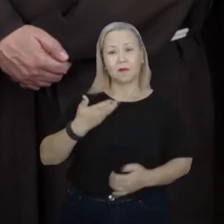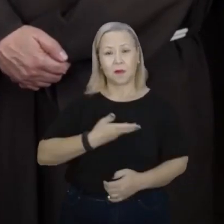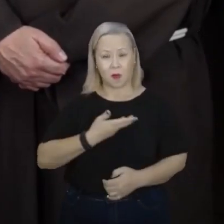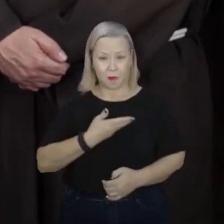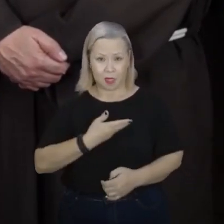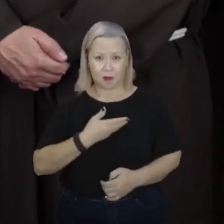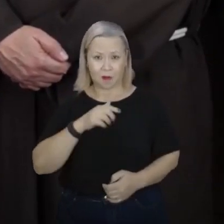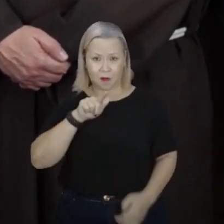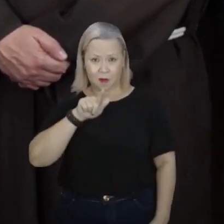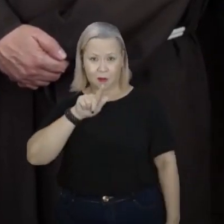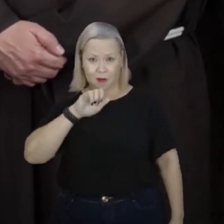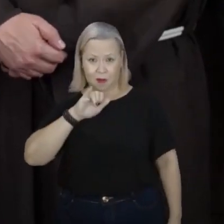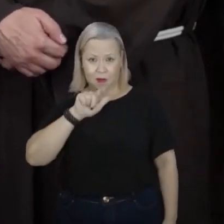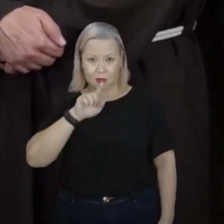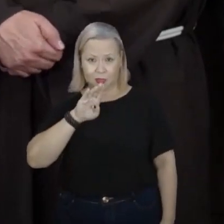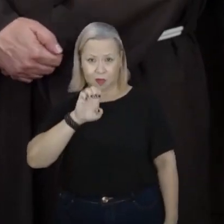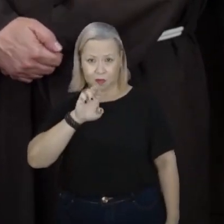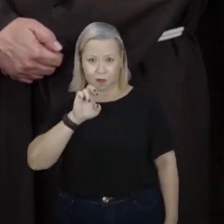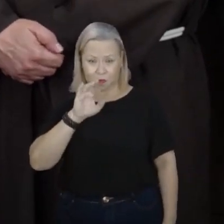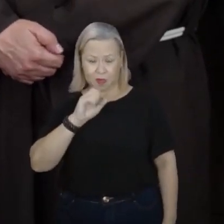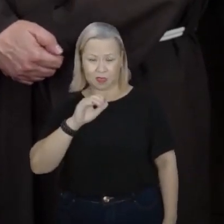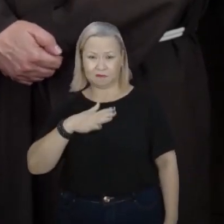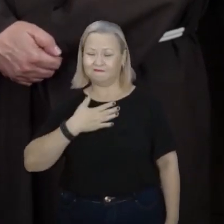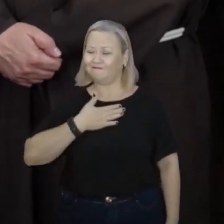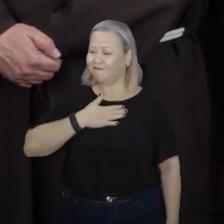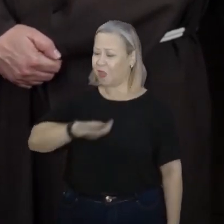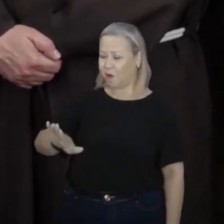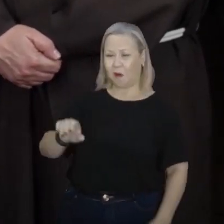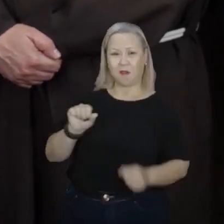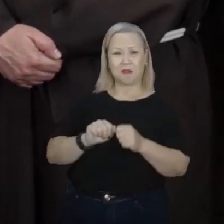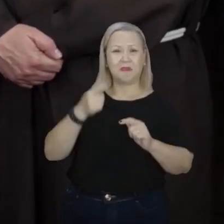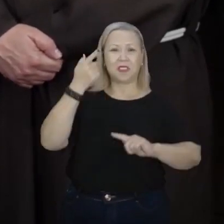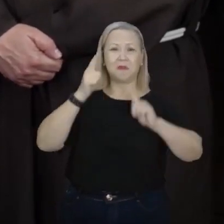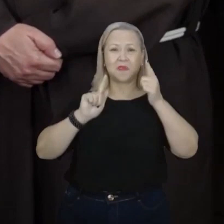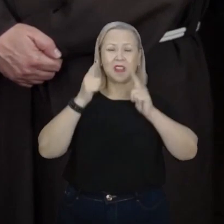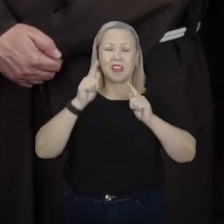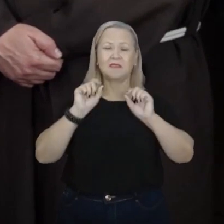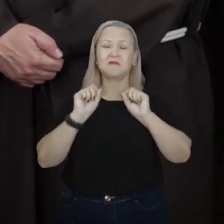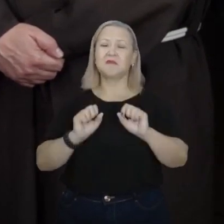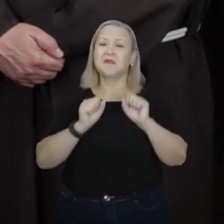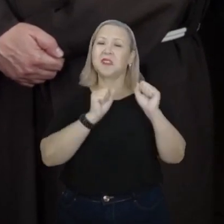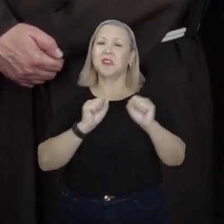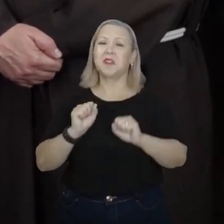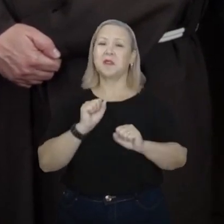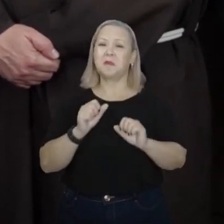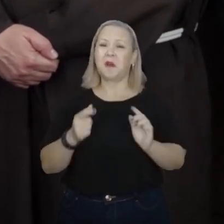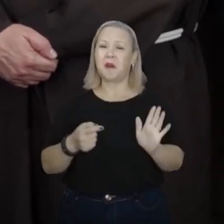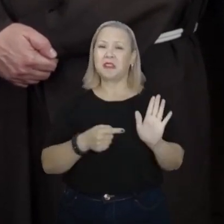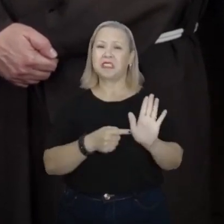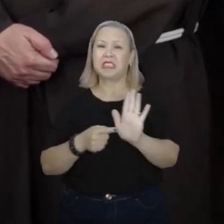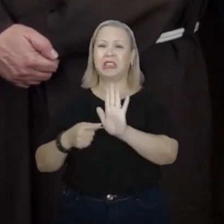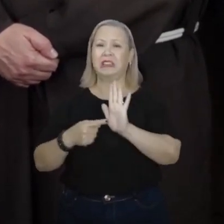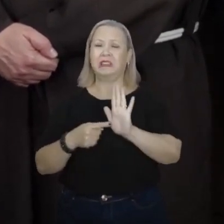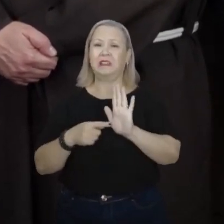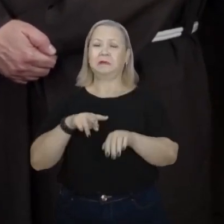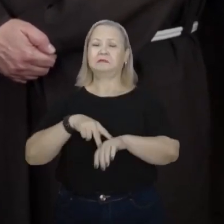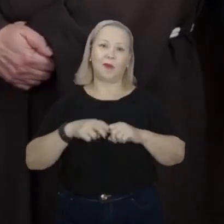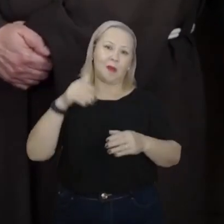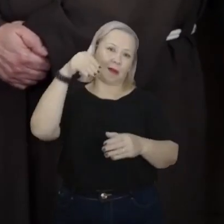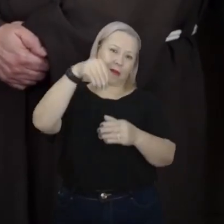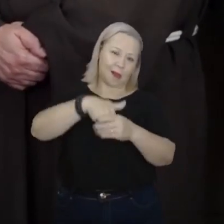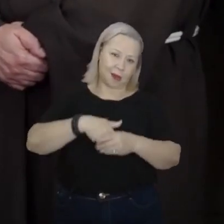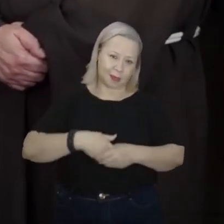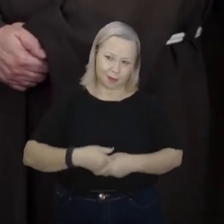gosto de fazer nenhum gesto que possa parecer que eu estou utilizando a religião para fazer